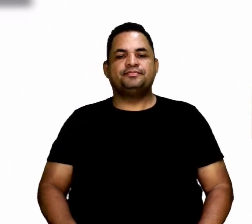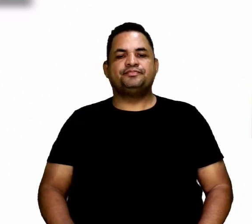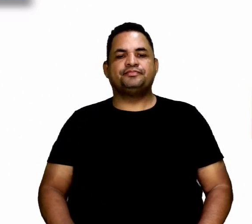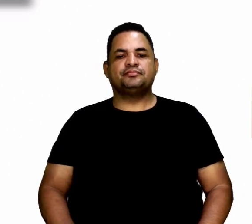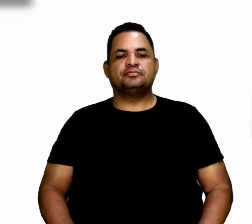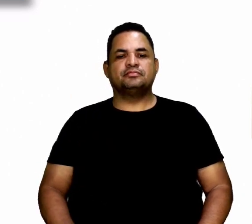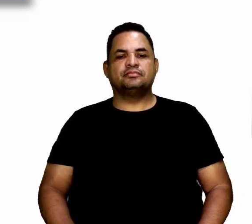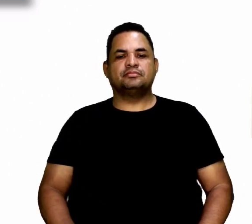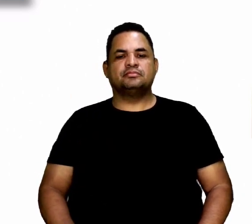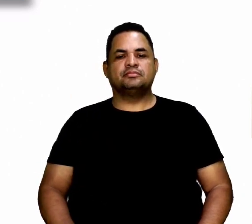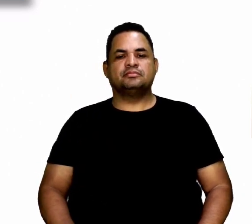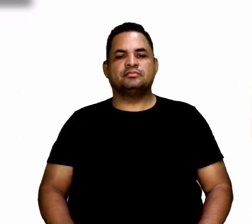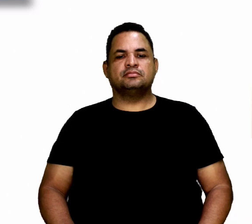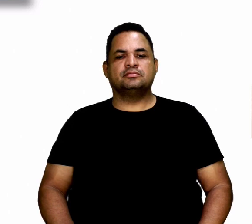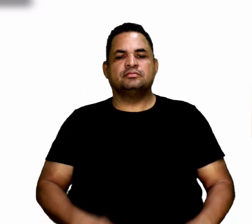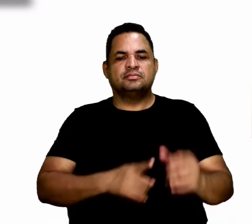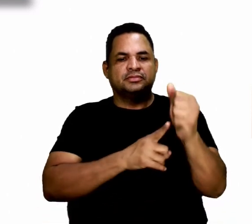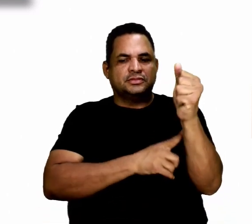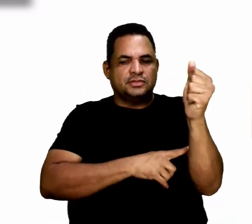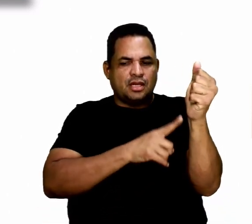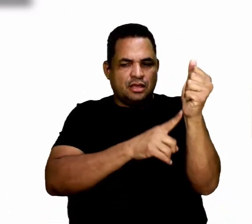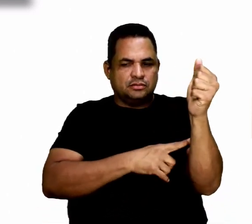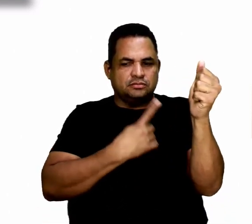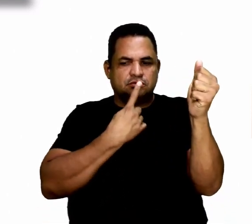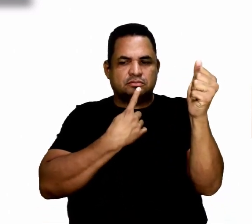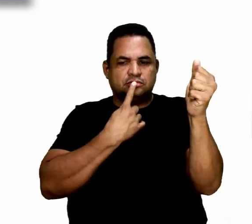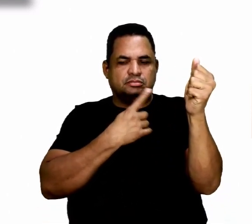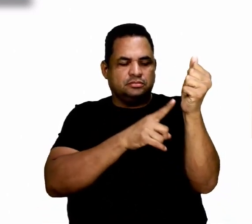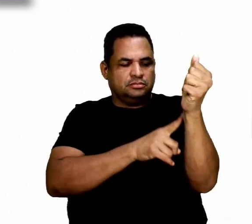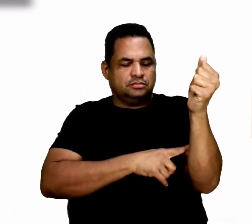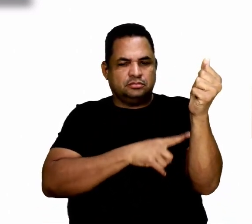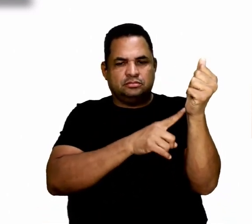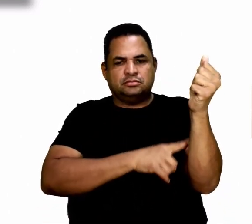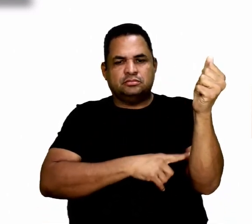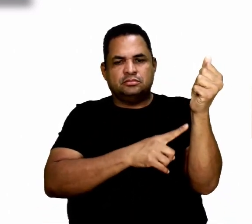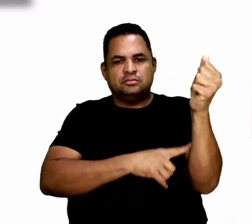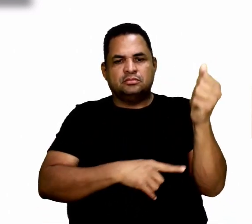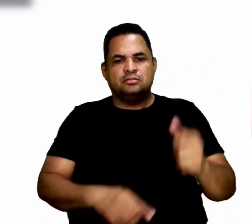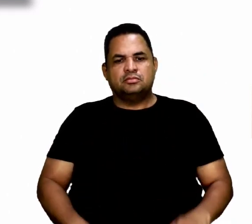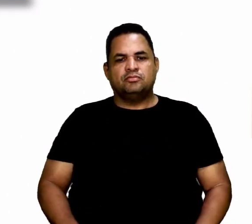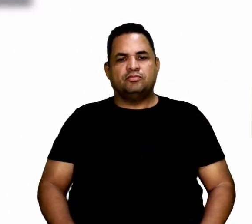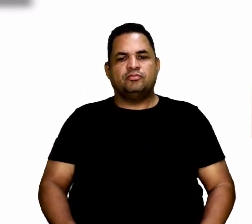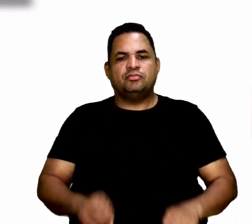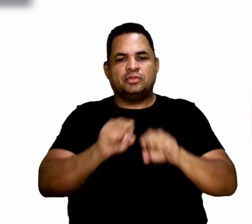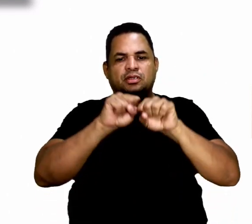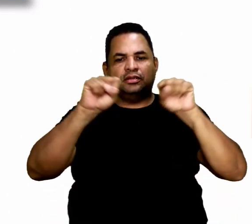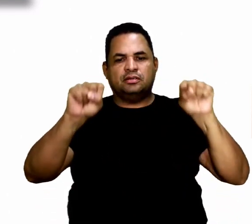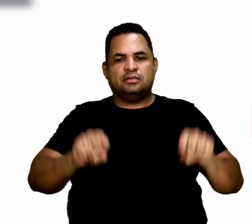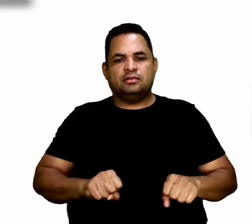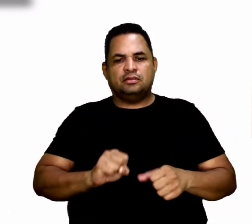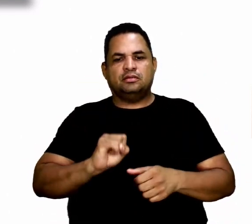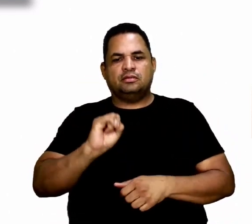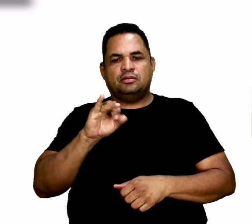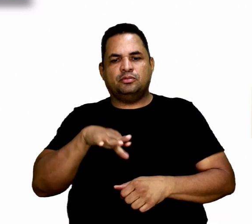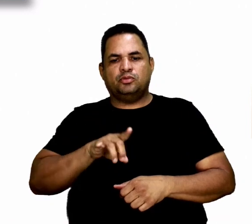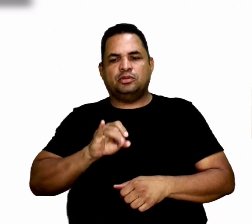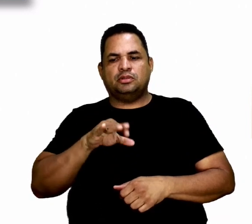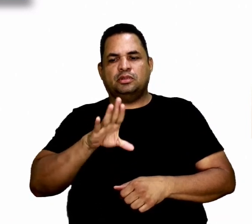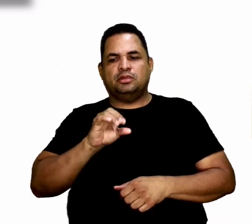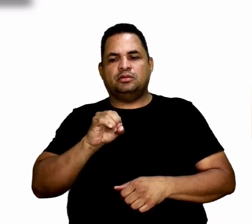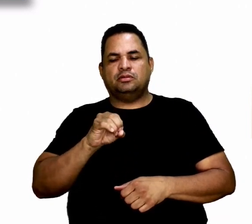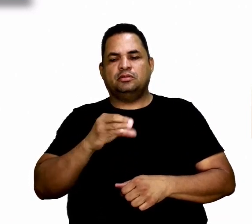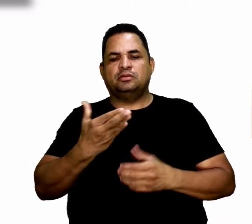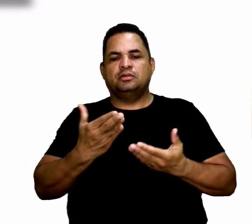E sobre o sangue, né? Esse tecido aí sanguíneo e o sistema imunitário,